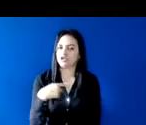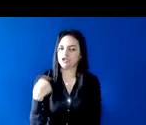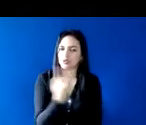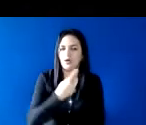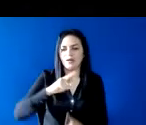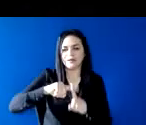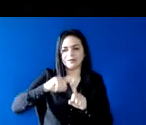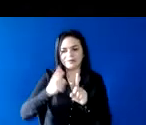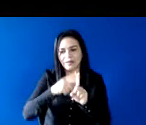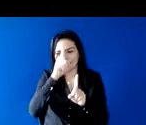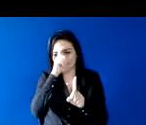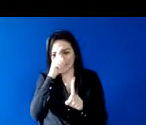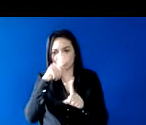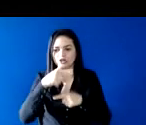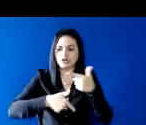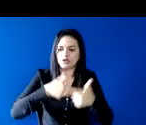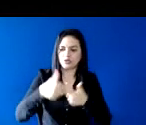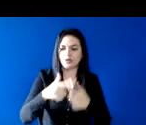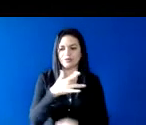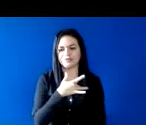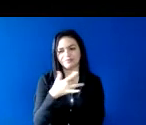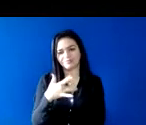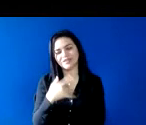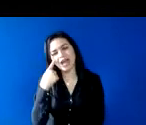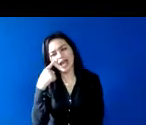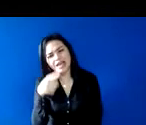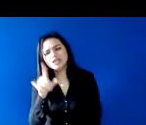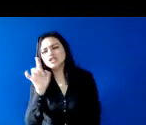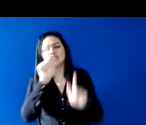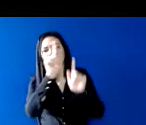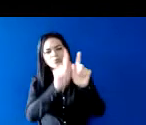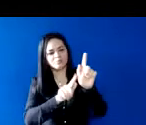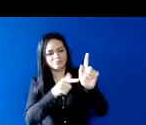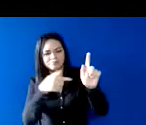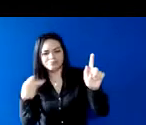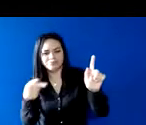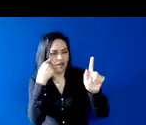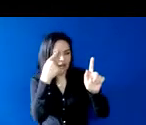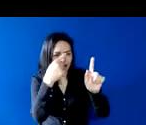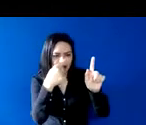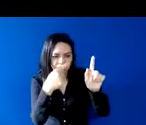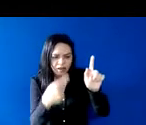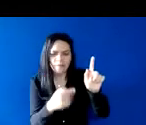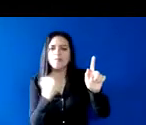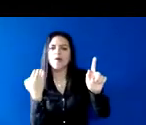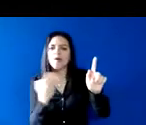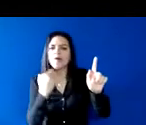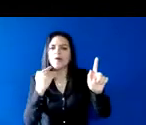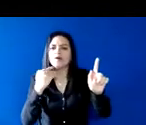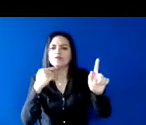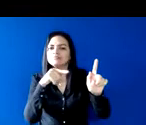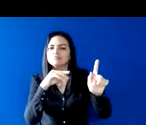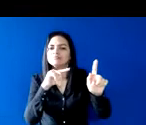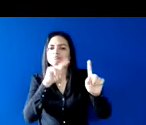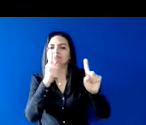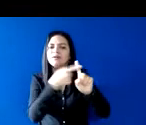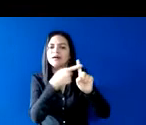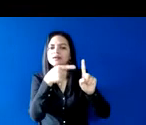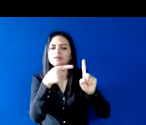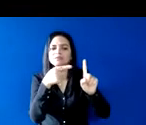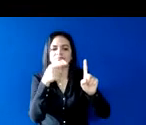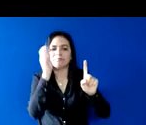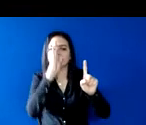maternidades, nos nossos serviços de saúde. Aqui só para dizer que a razão de morte materna no Brasil, ela ainda é